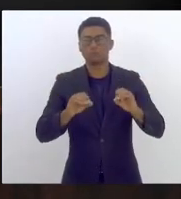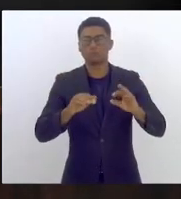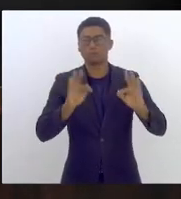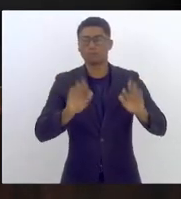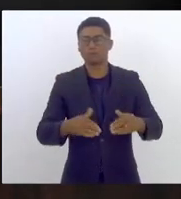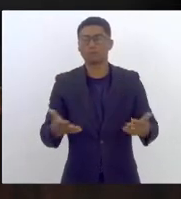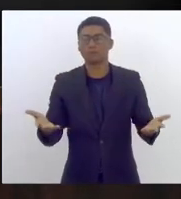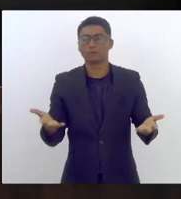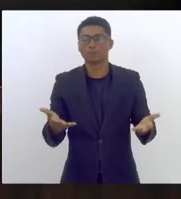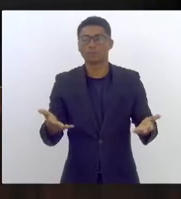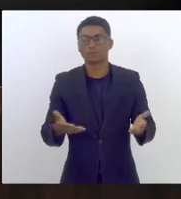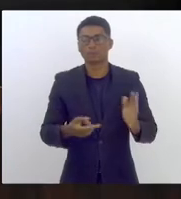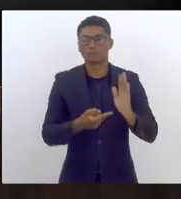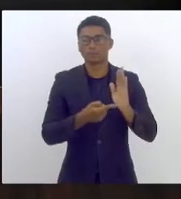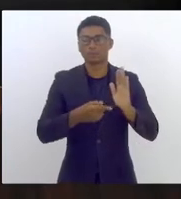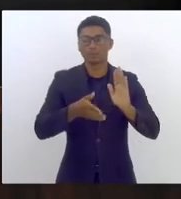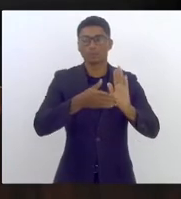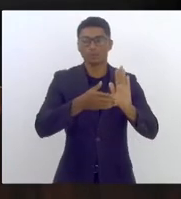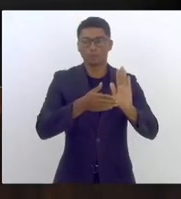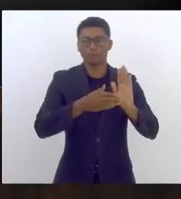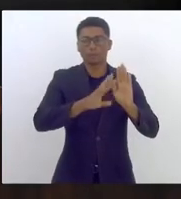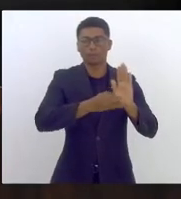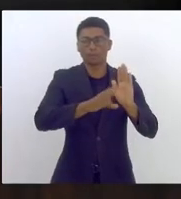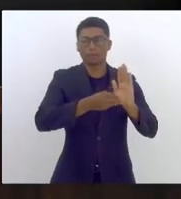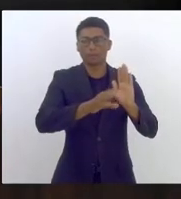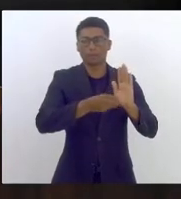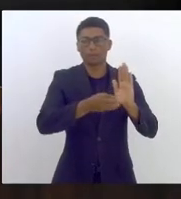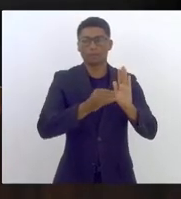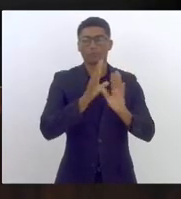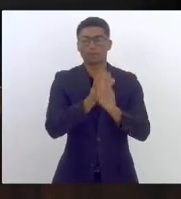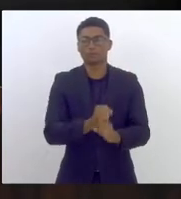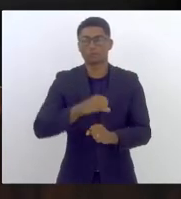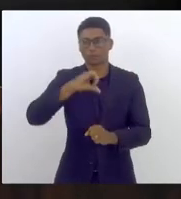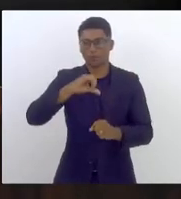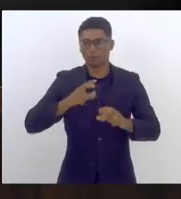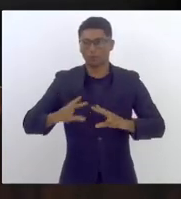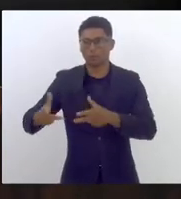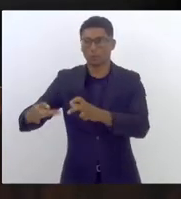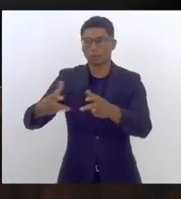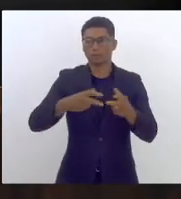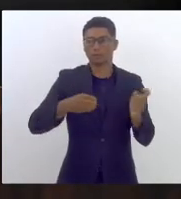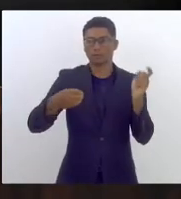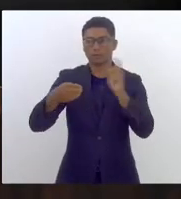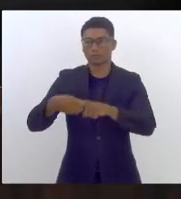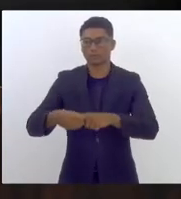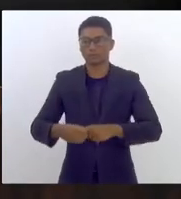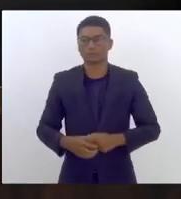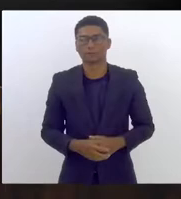presente proposta recebeu nove emendas e retorna as comissões